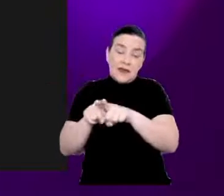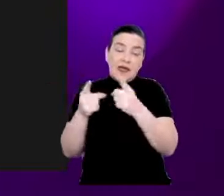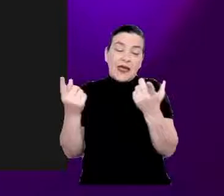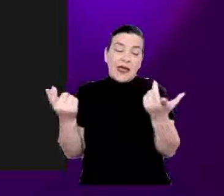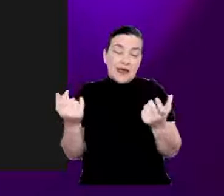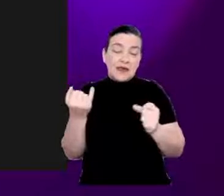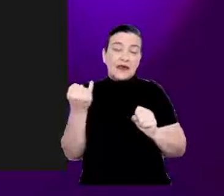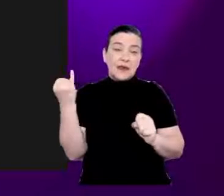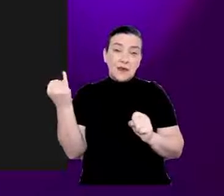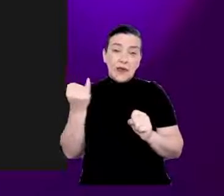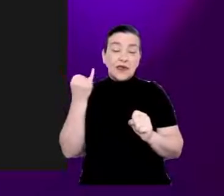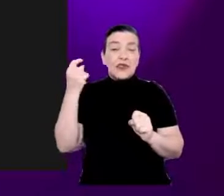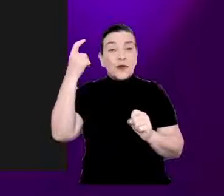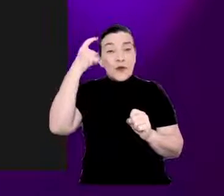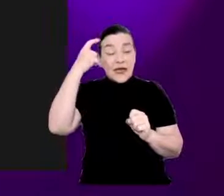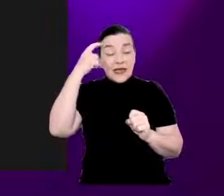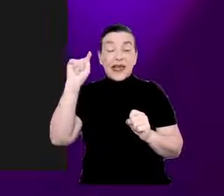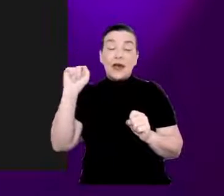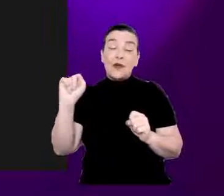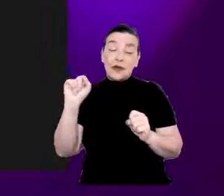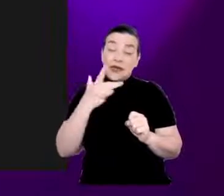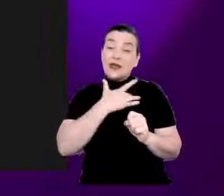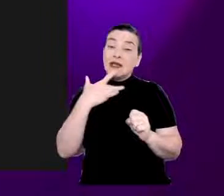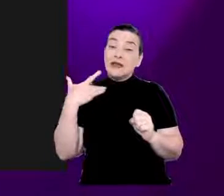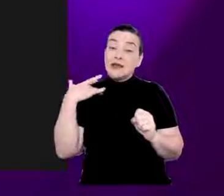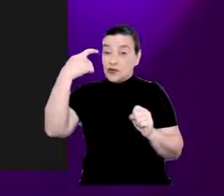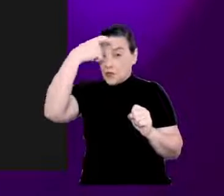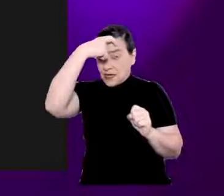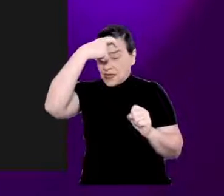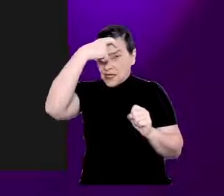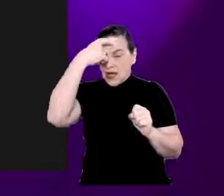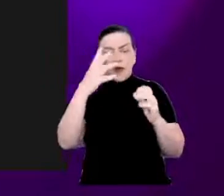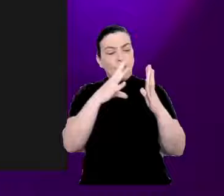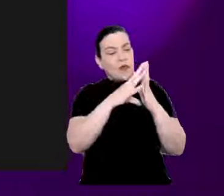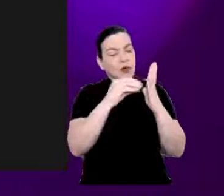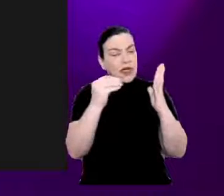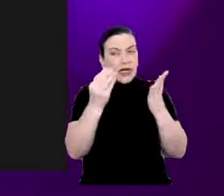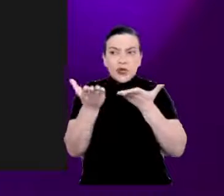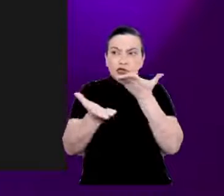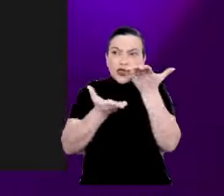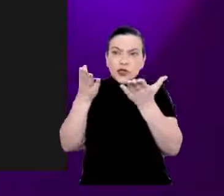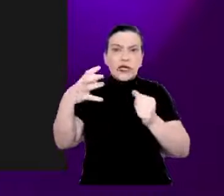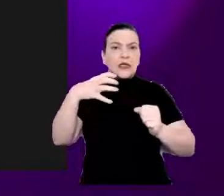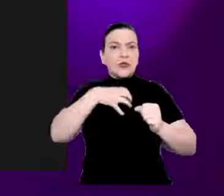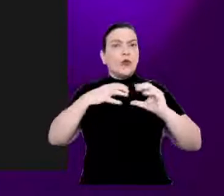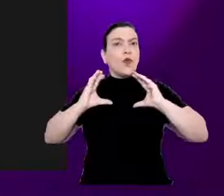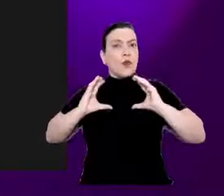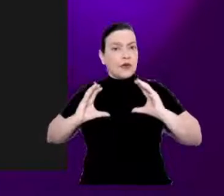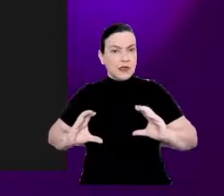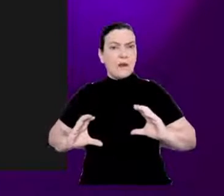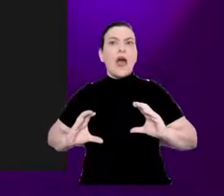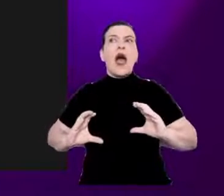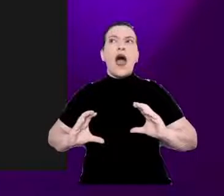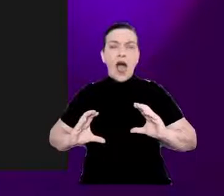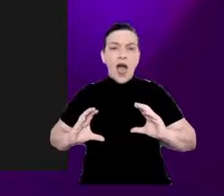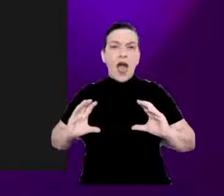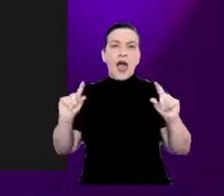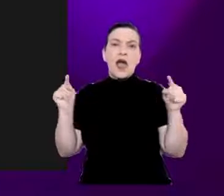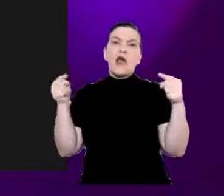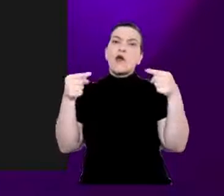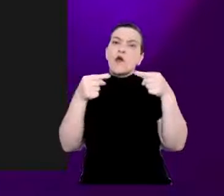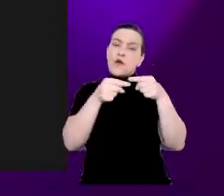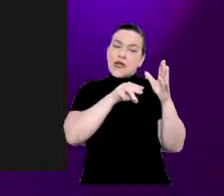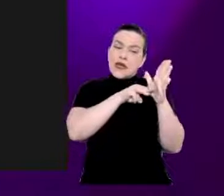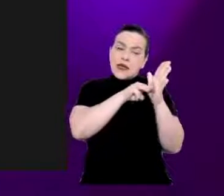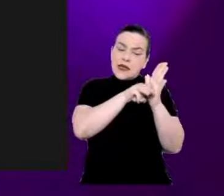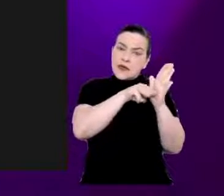da saúde mental. Modelos de cuidado mais longitudinais vêm surgindo à luz das aplicações das